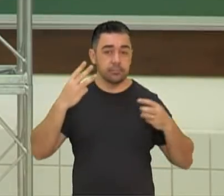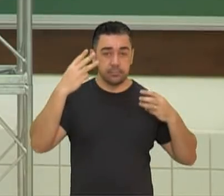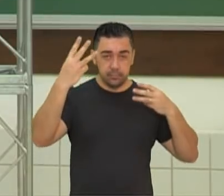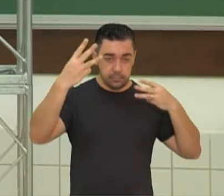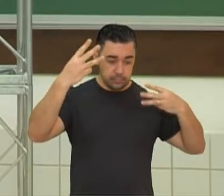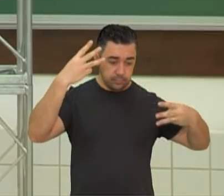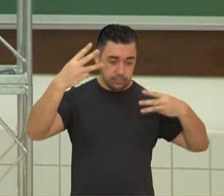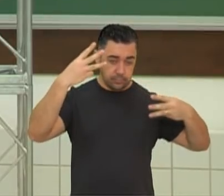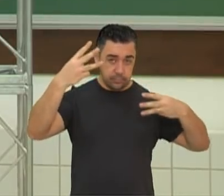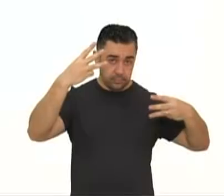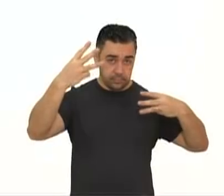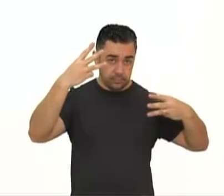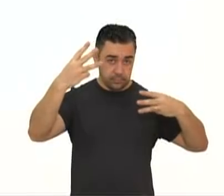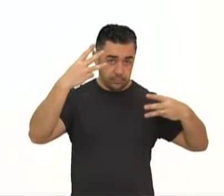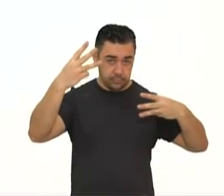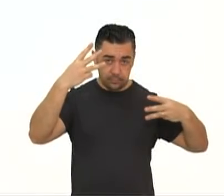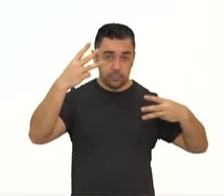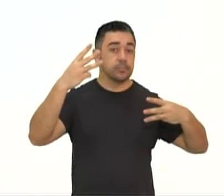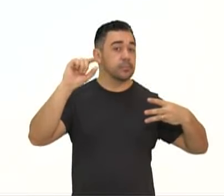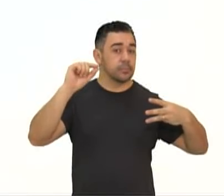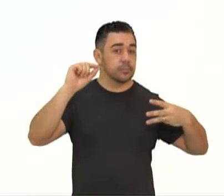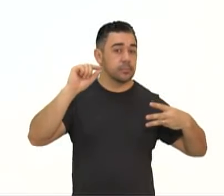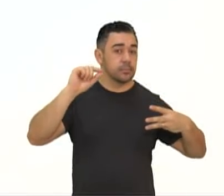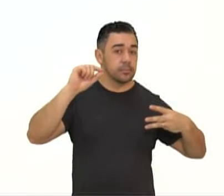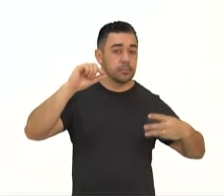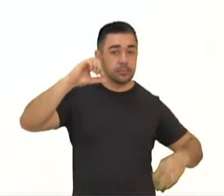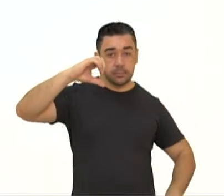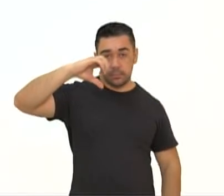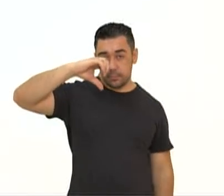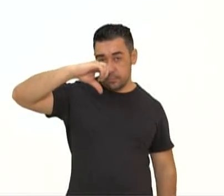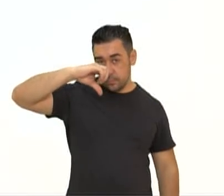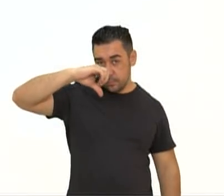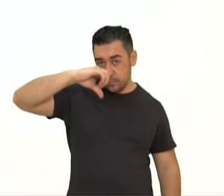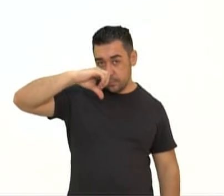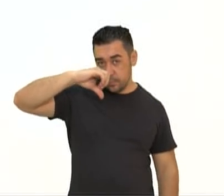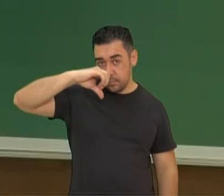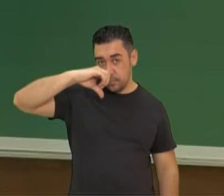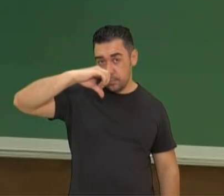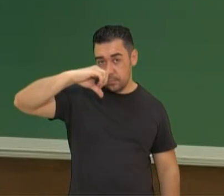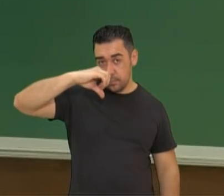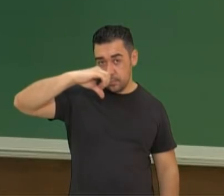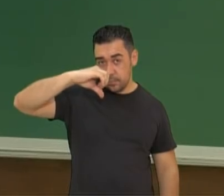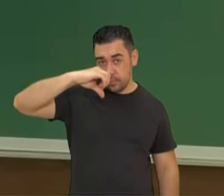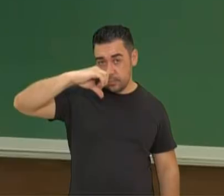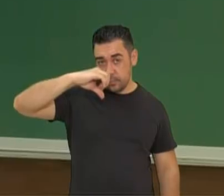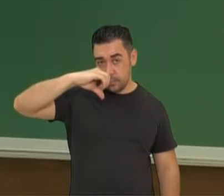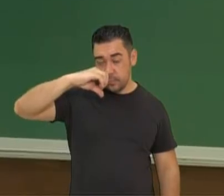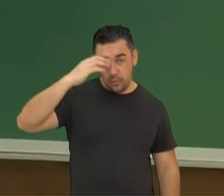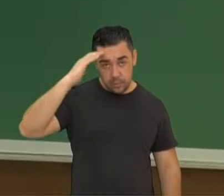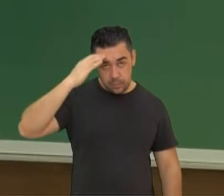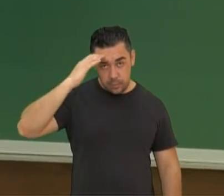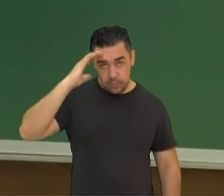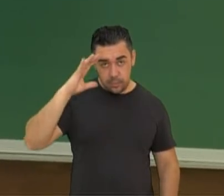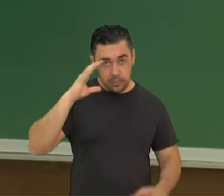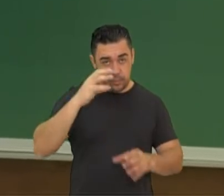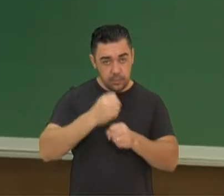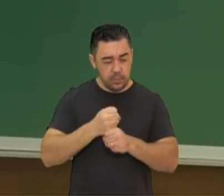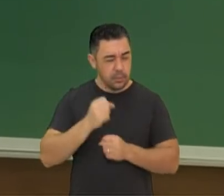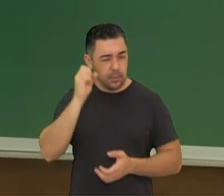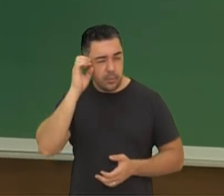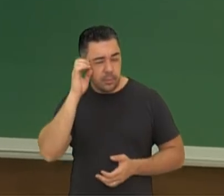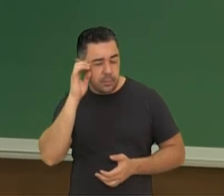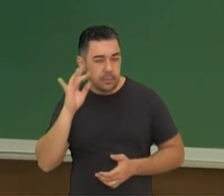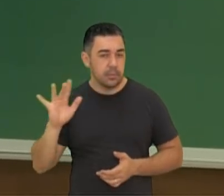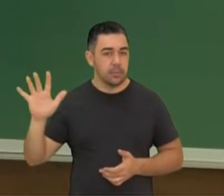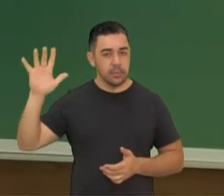Triplicando o comprimento e a largura, em vez do 2 que apareceu em cada parte, vai aparecer 3. Então é fácil imaginar o